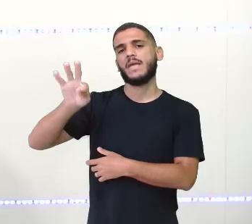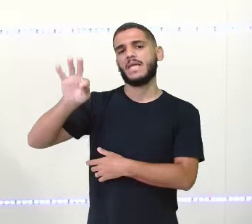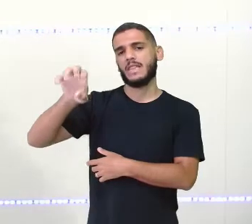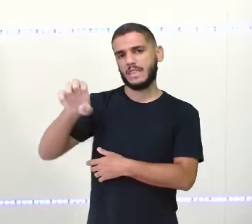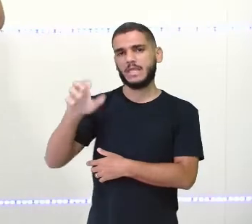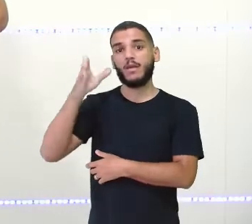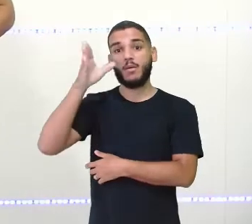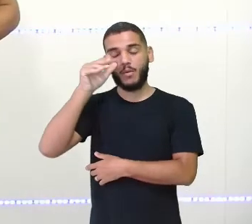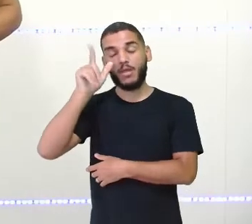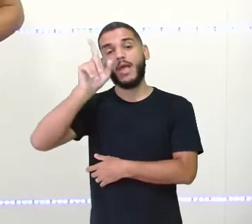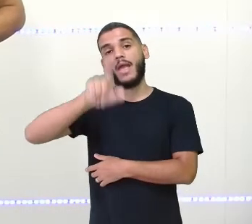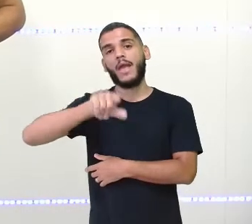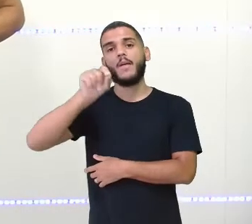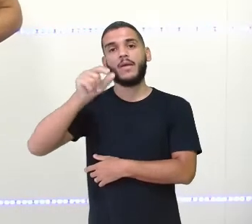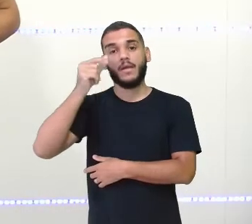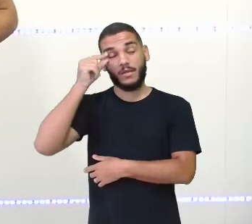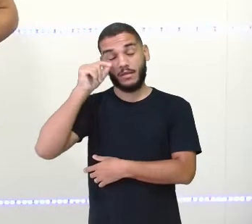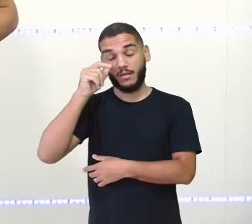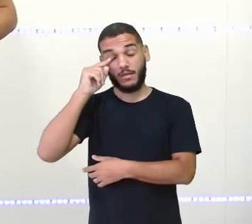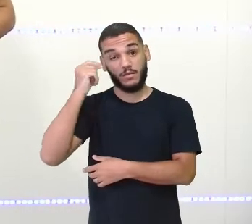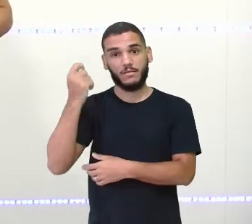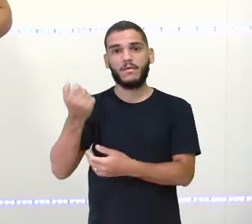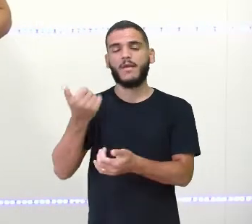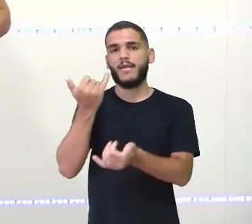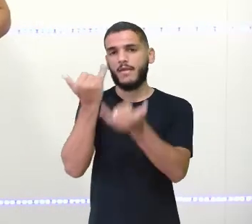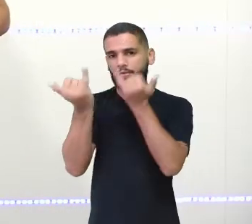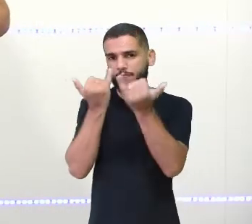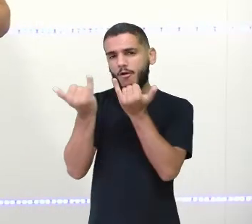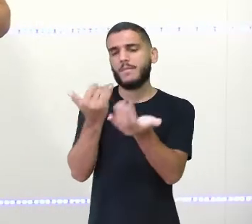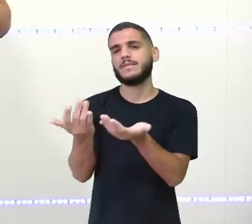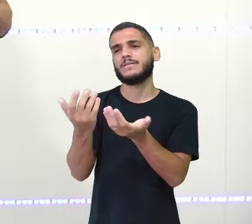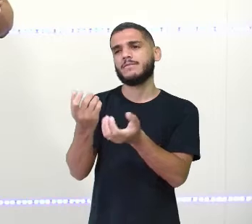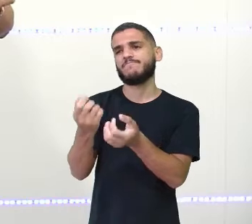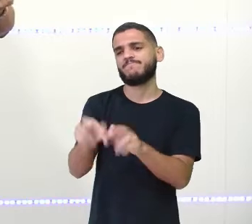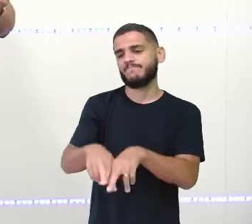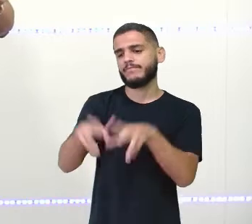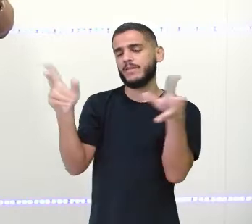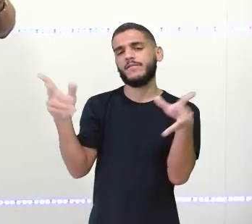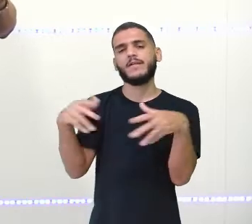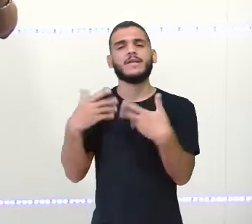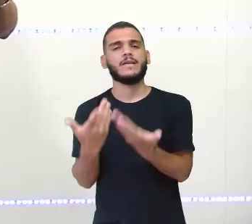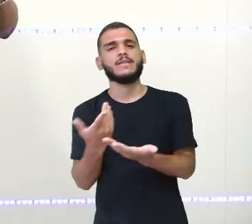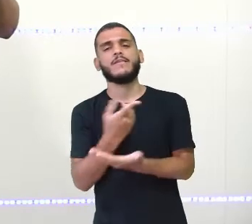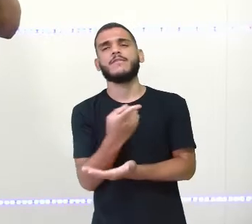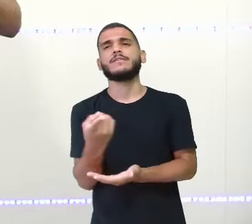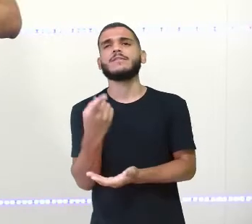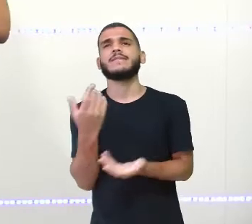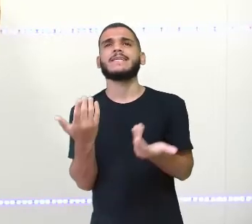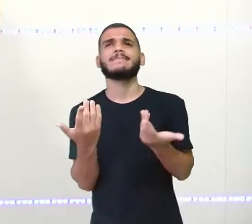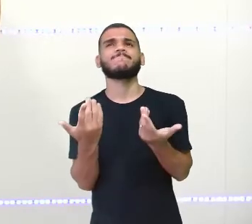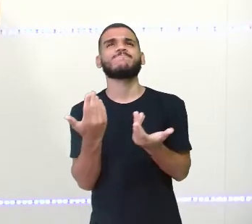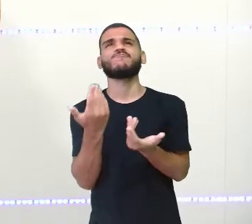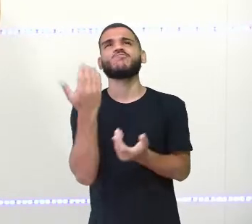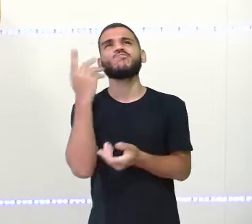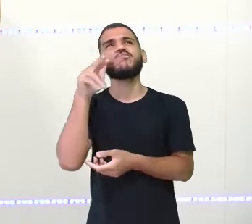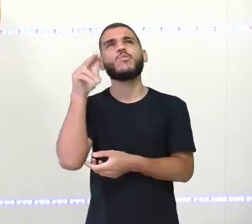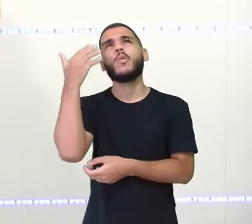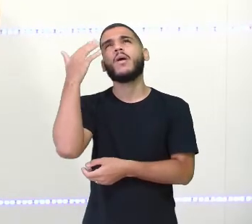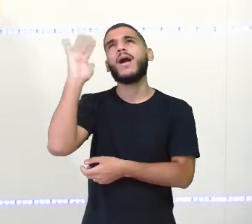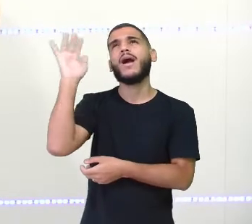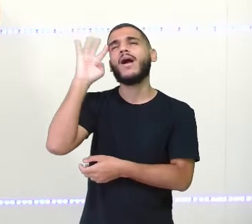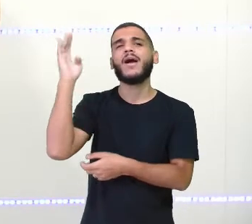mais é do que essa informação incomum, uma informação assim que você jamais